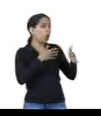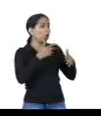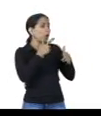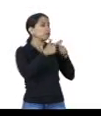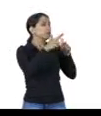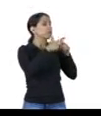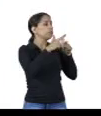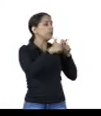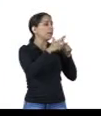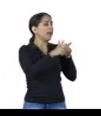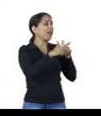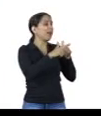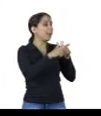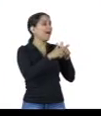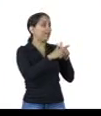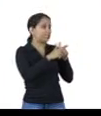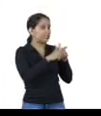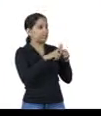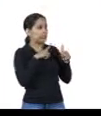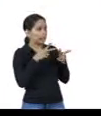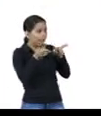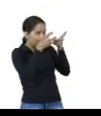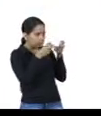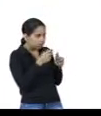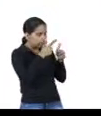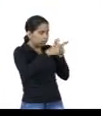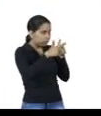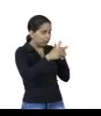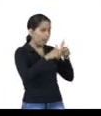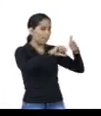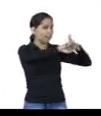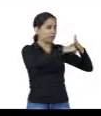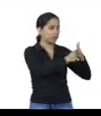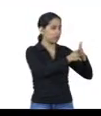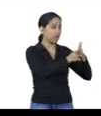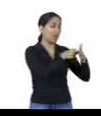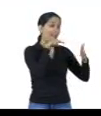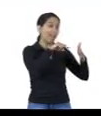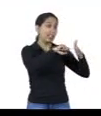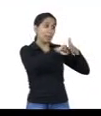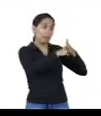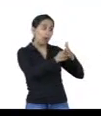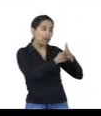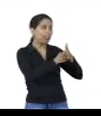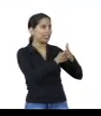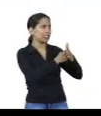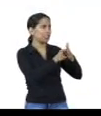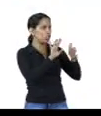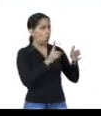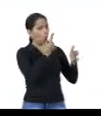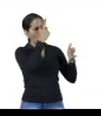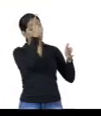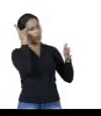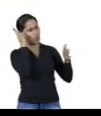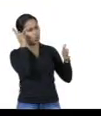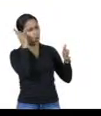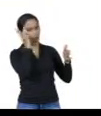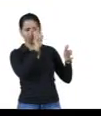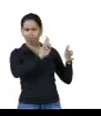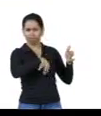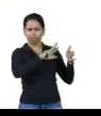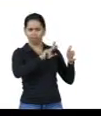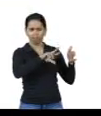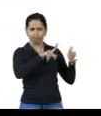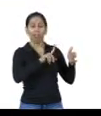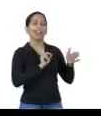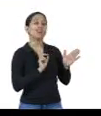ser precedida de um bloqueio físico e mecânico dessa máquina, sendo que esse bloqueio não é feito por uma única pessoa, e sim sempre